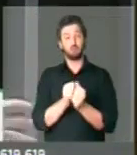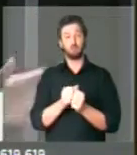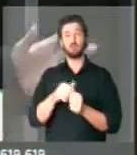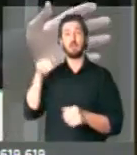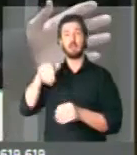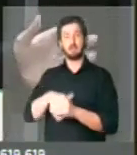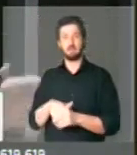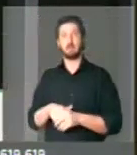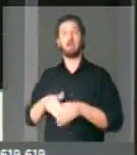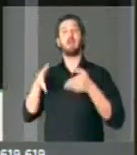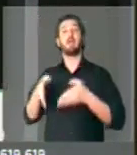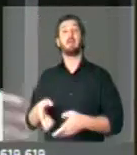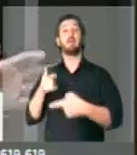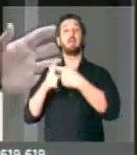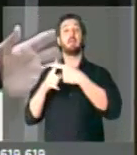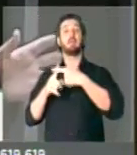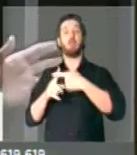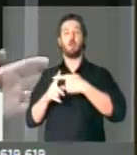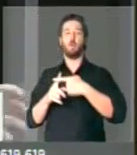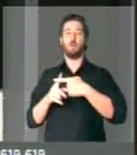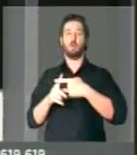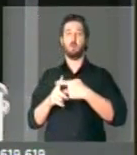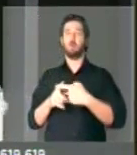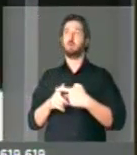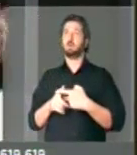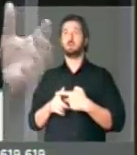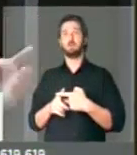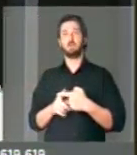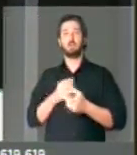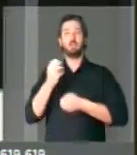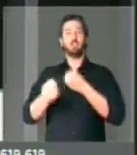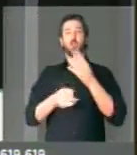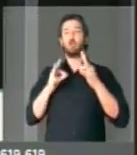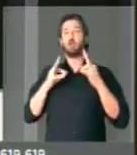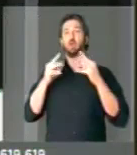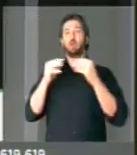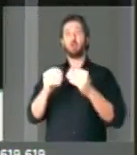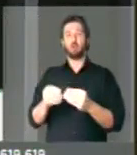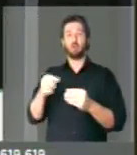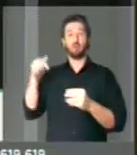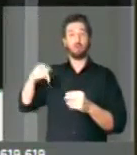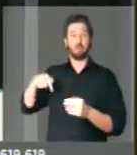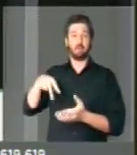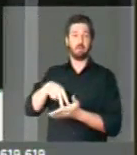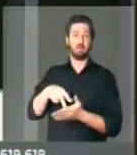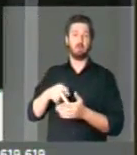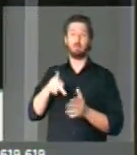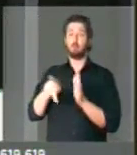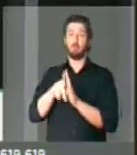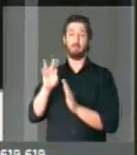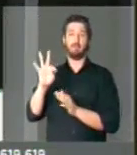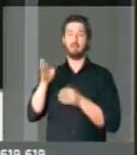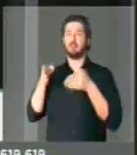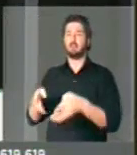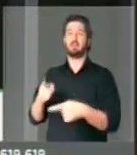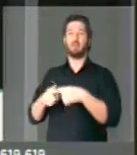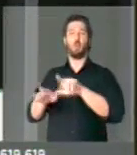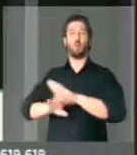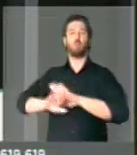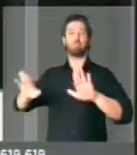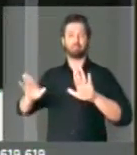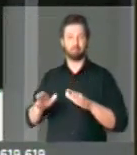eleições, assim como enterrou boa parte dos discursos que são levantados nessas tribunas pelo Partido dos